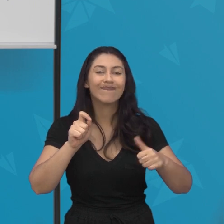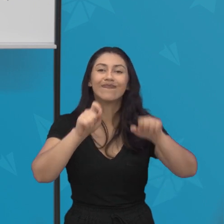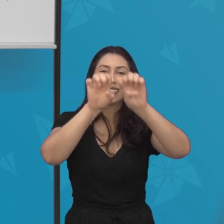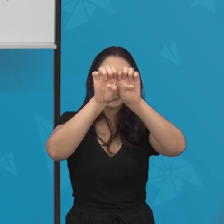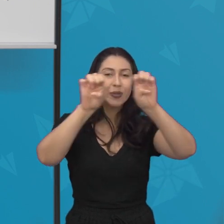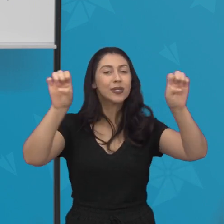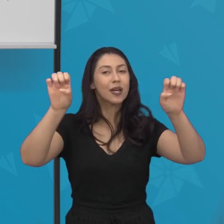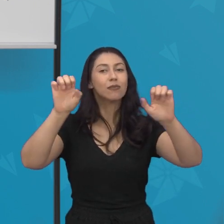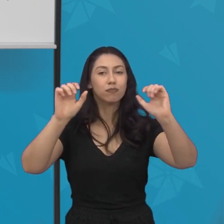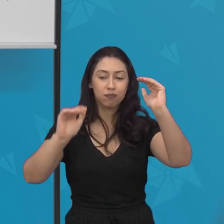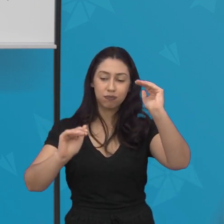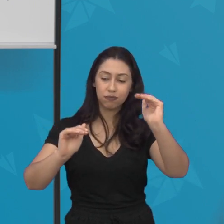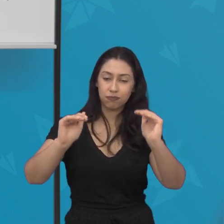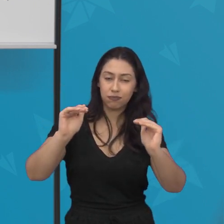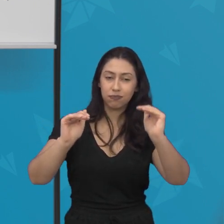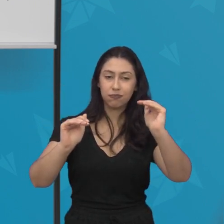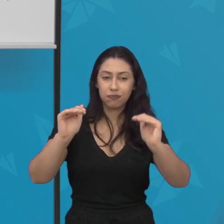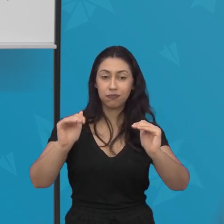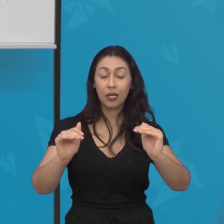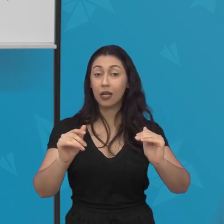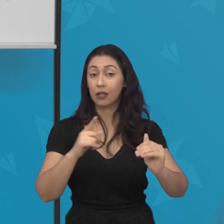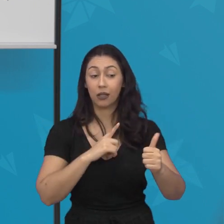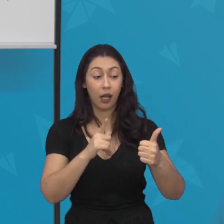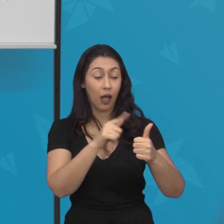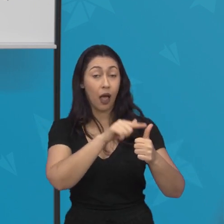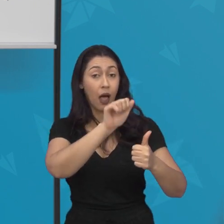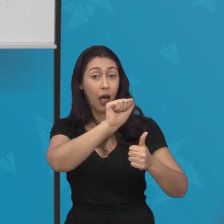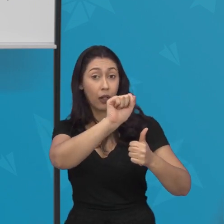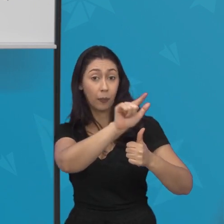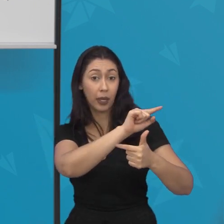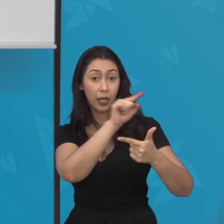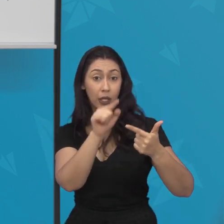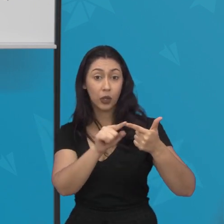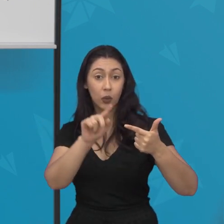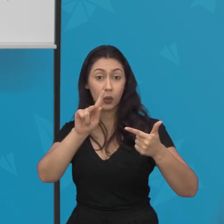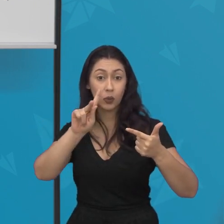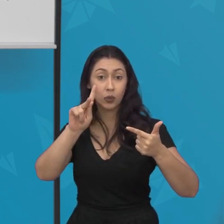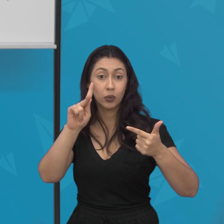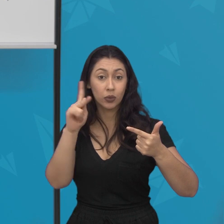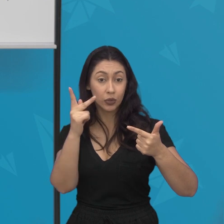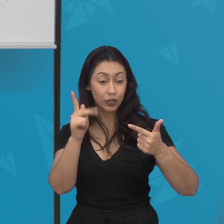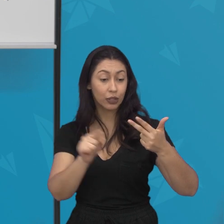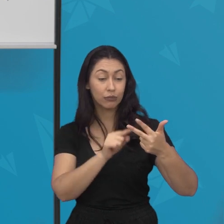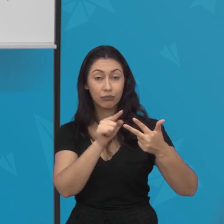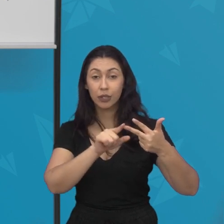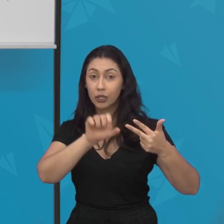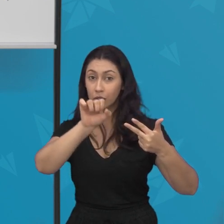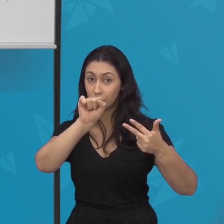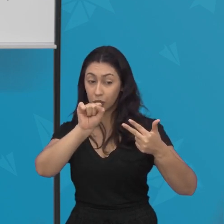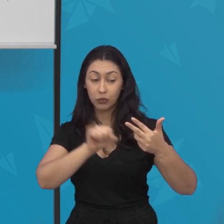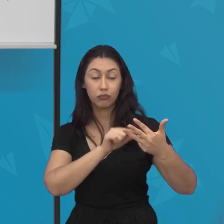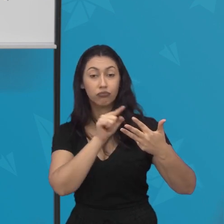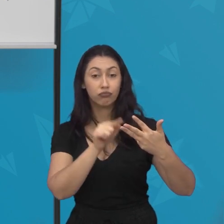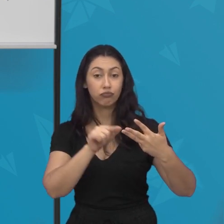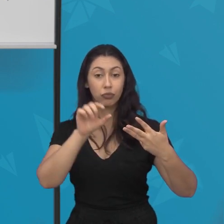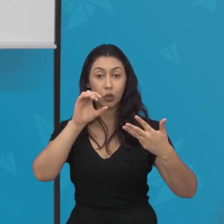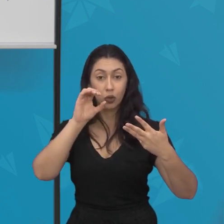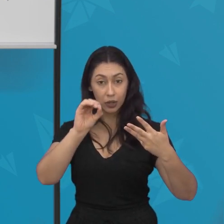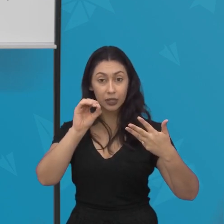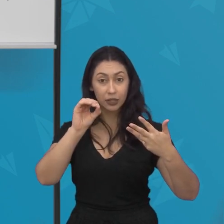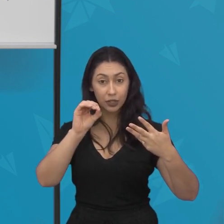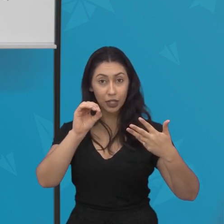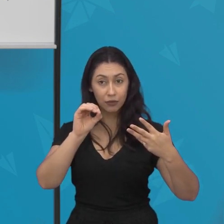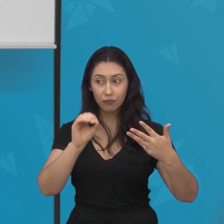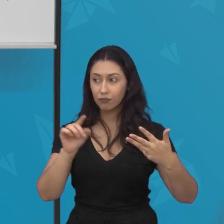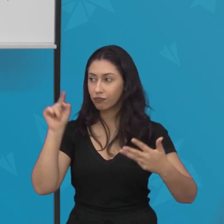aqui, vamos balançar a equação. Temos alumínio, hidrogênio, enxofre e oxigênio, todos também temos do mesmo lado ali, então ok,